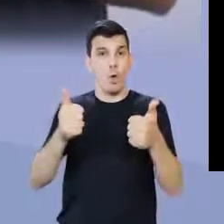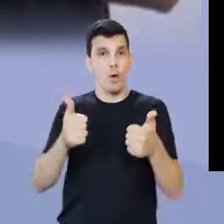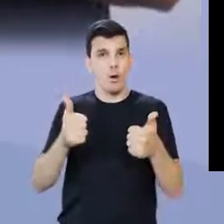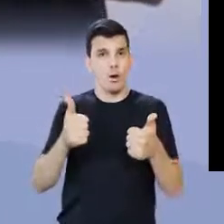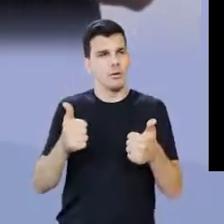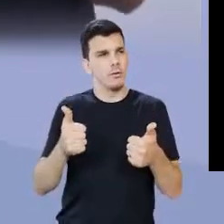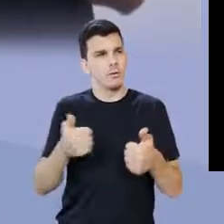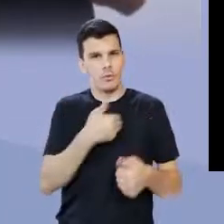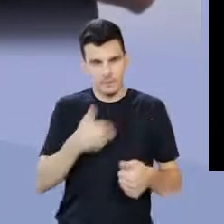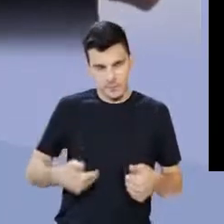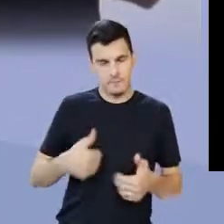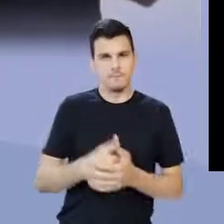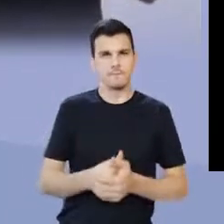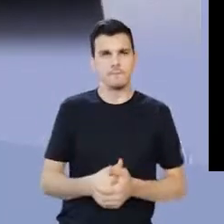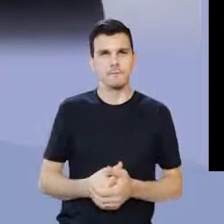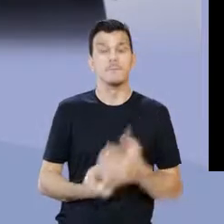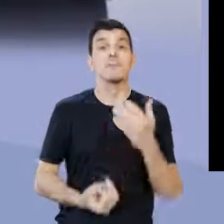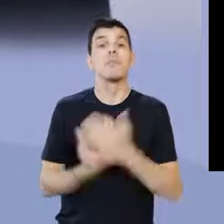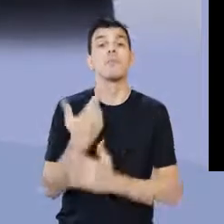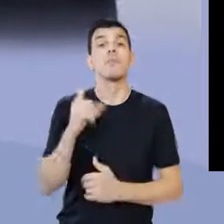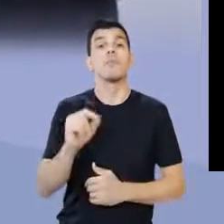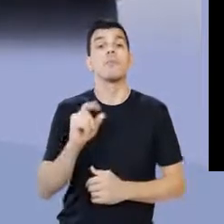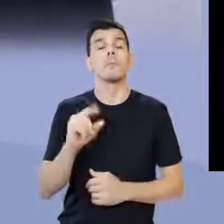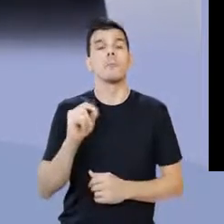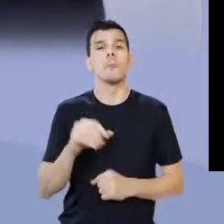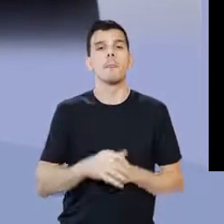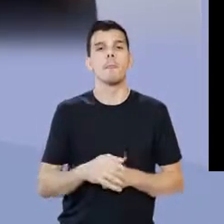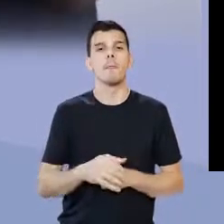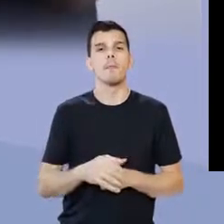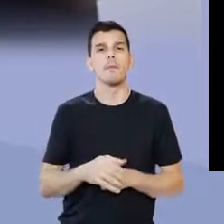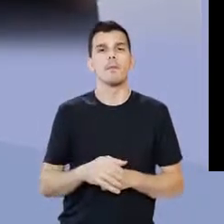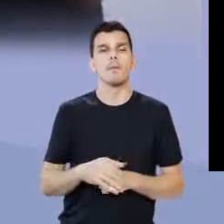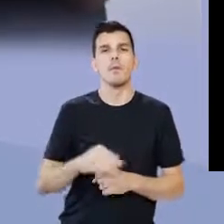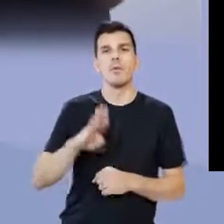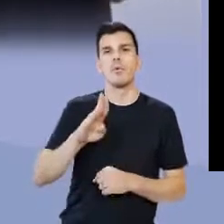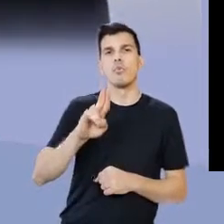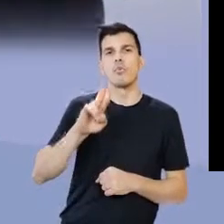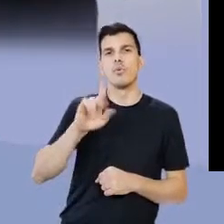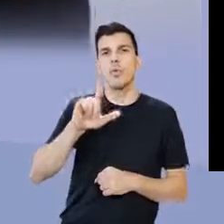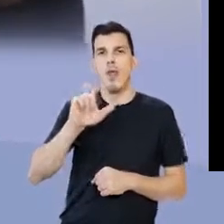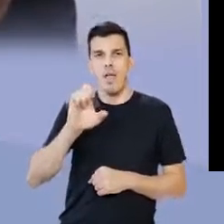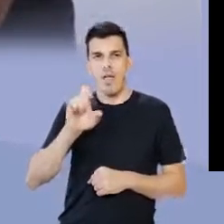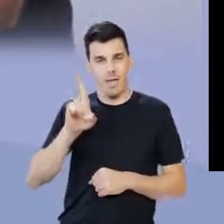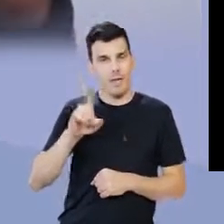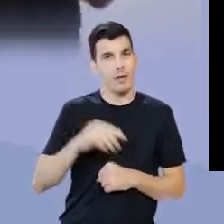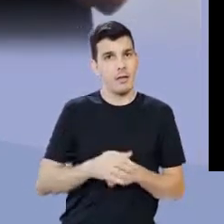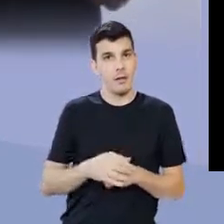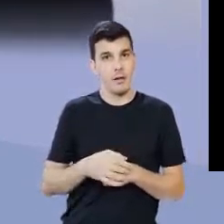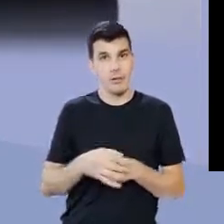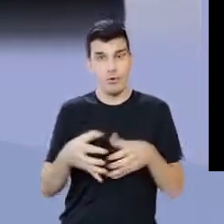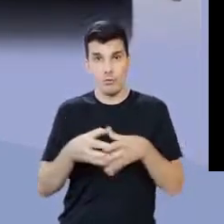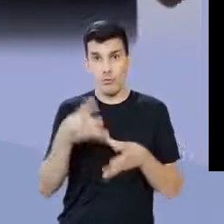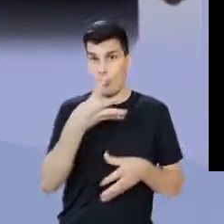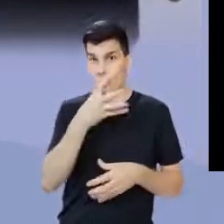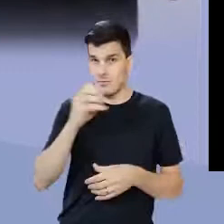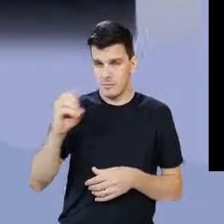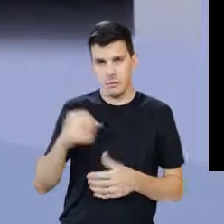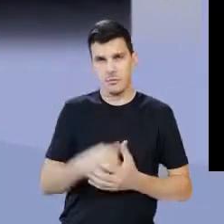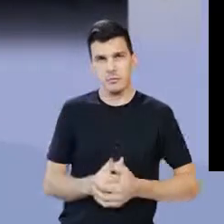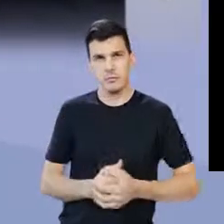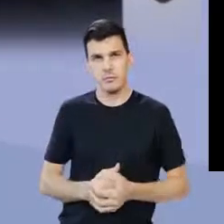governamental. Ele pegou e criou uma tal de bulé dos 400. Bulé é uma